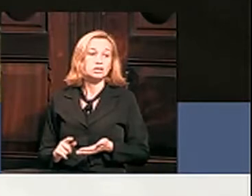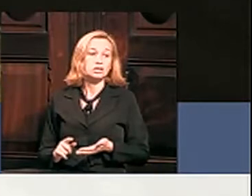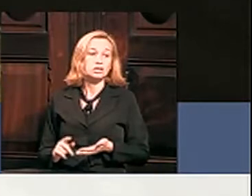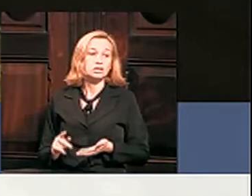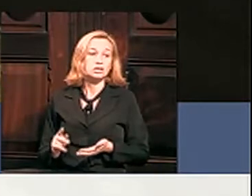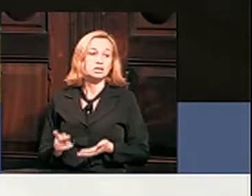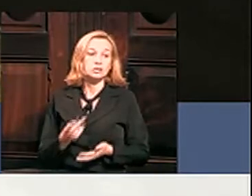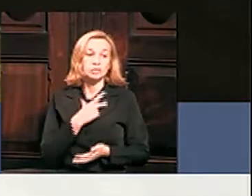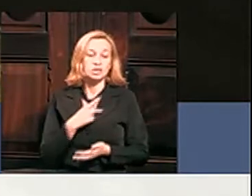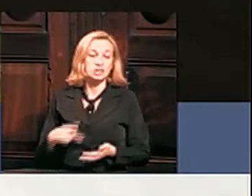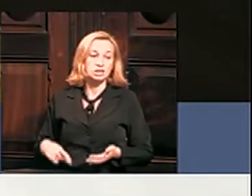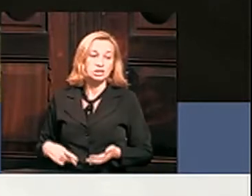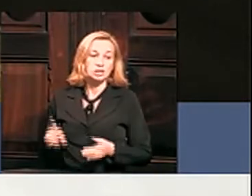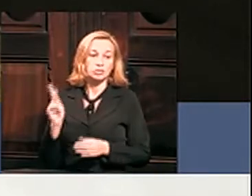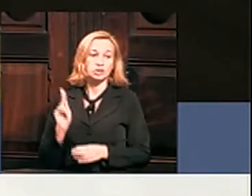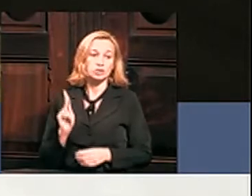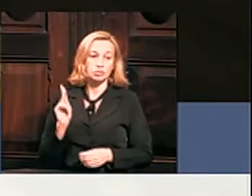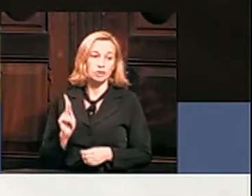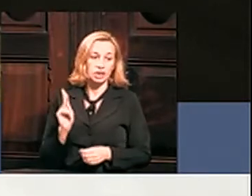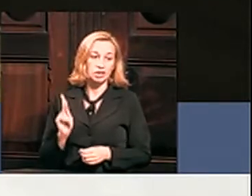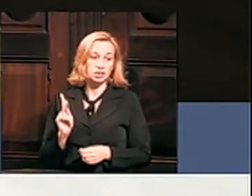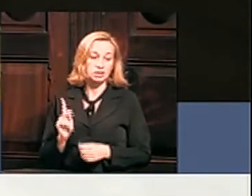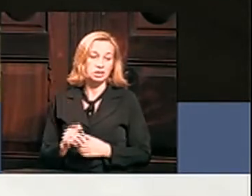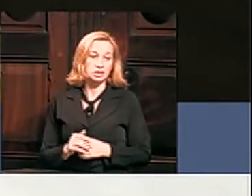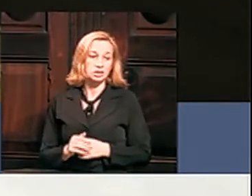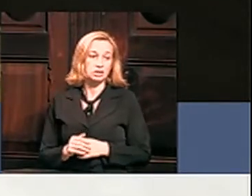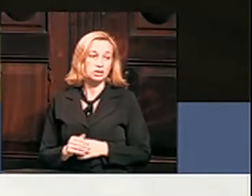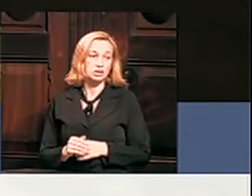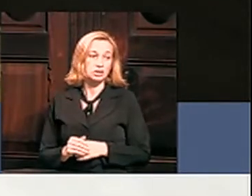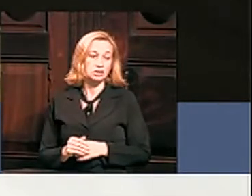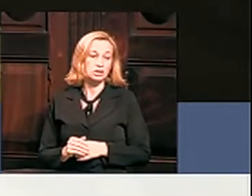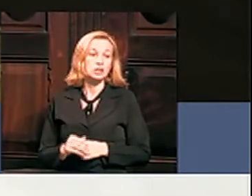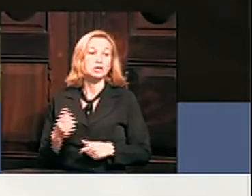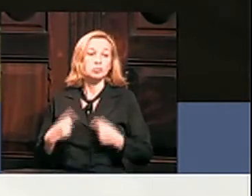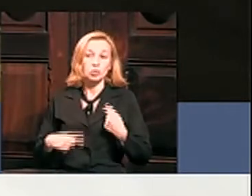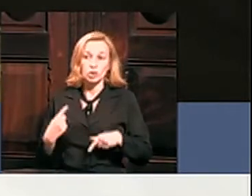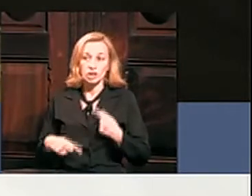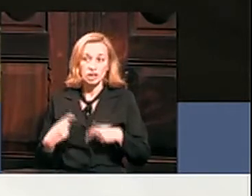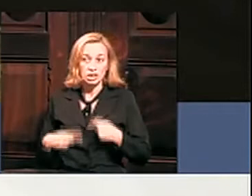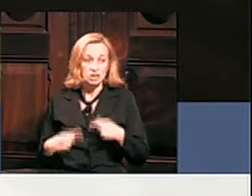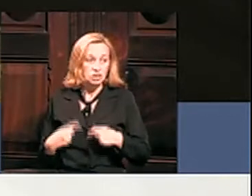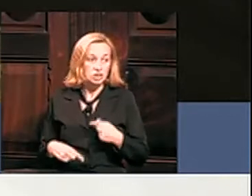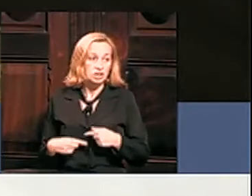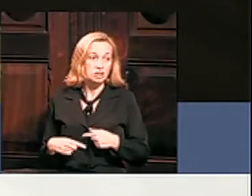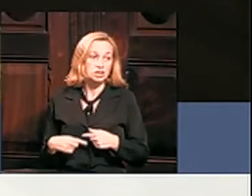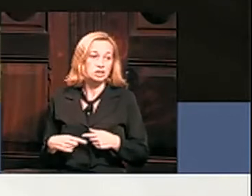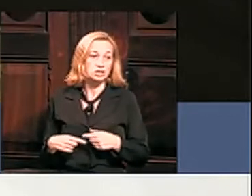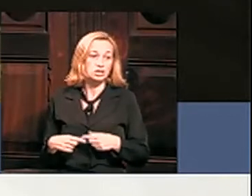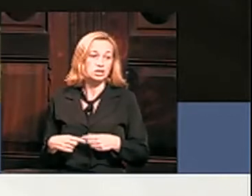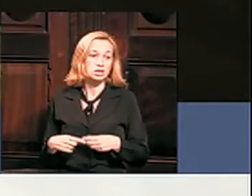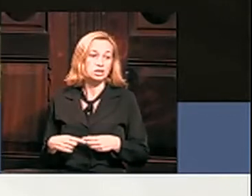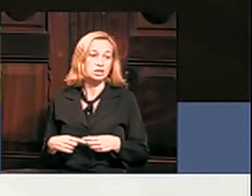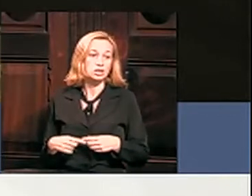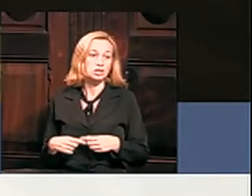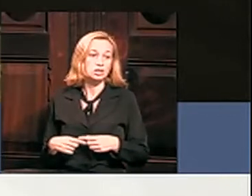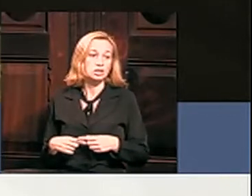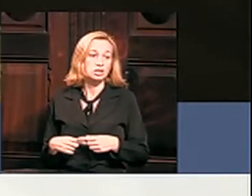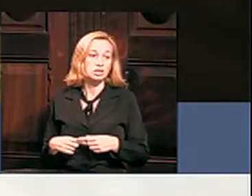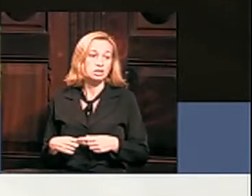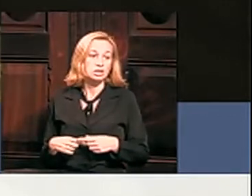da Petrobras, Pedro Parente, por essa política de entrega da